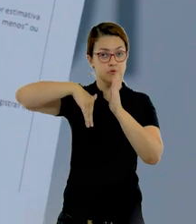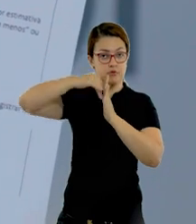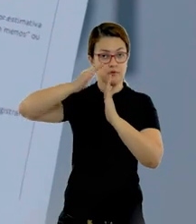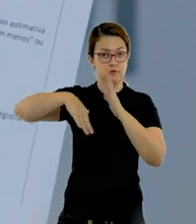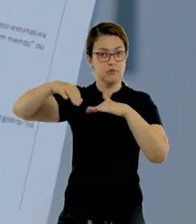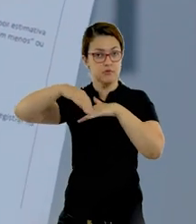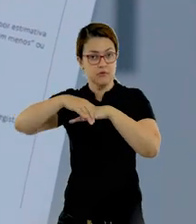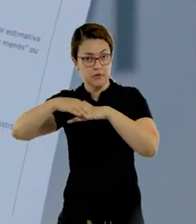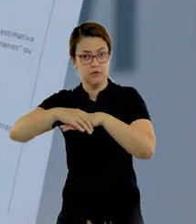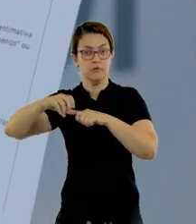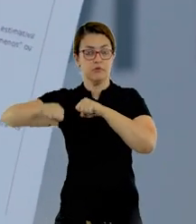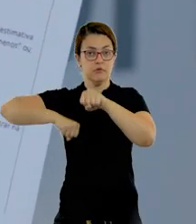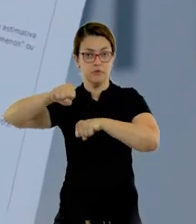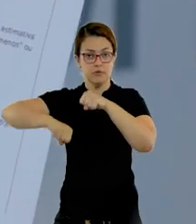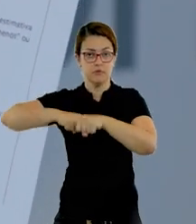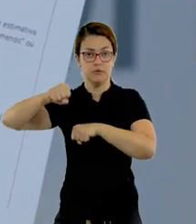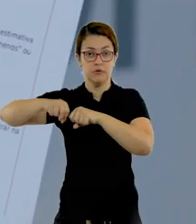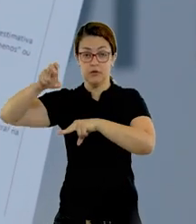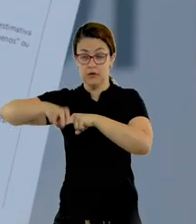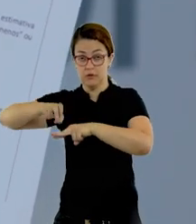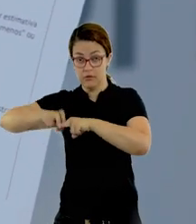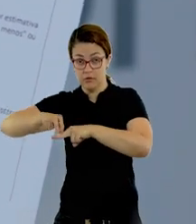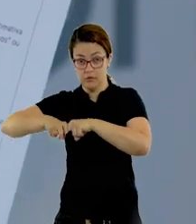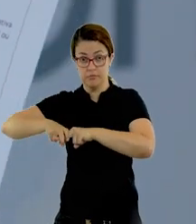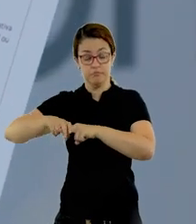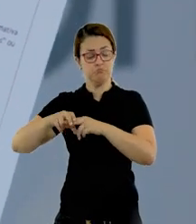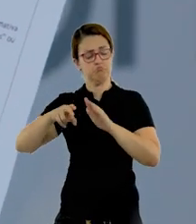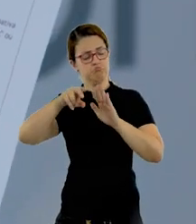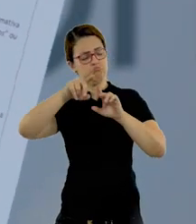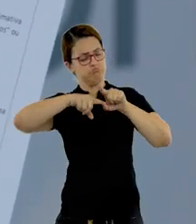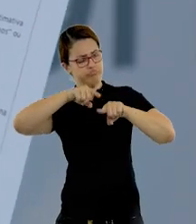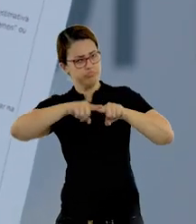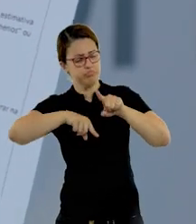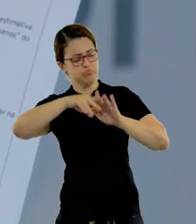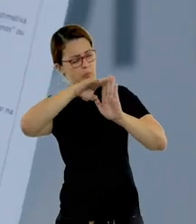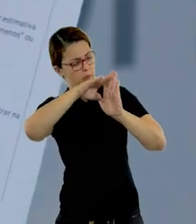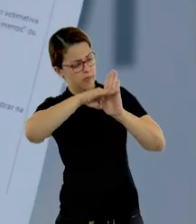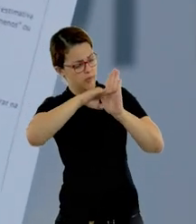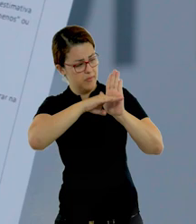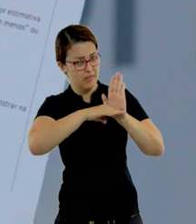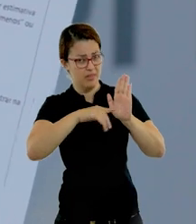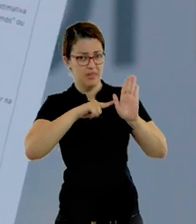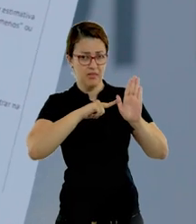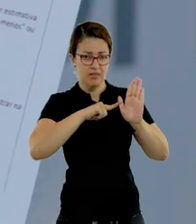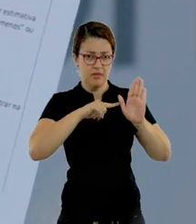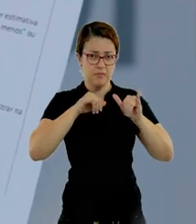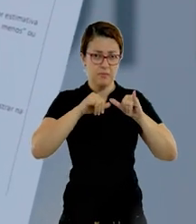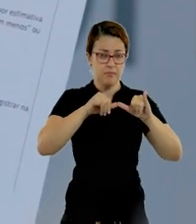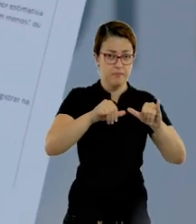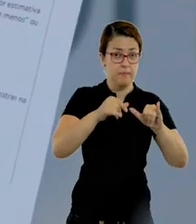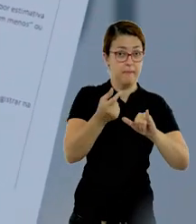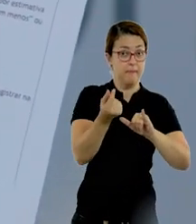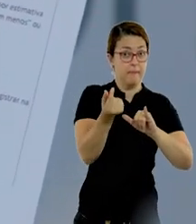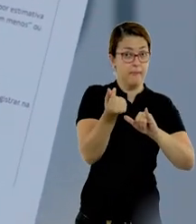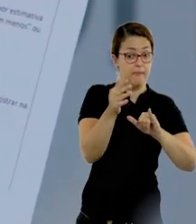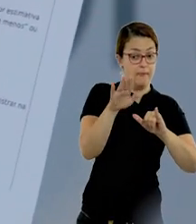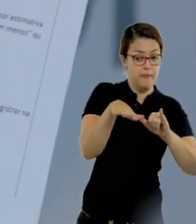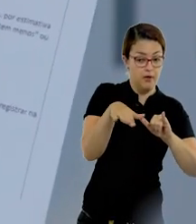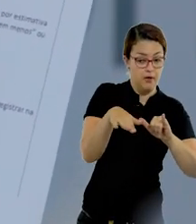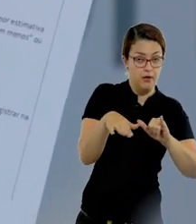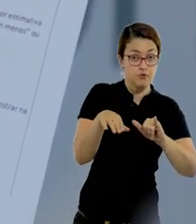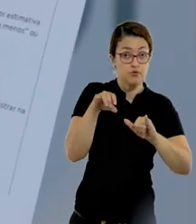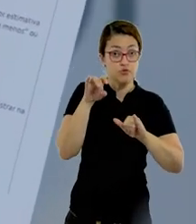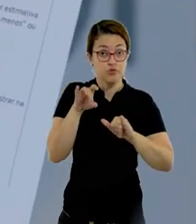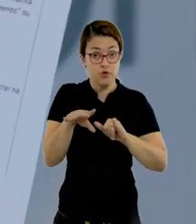bicicleta e cadeira. Esses produtos têm três supermercados, o Tá Barato, o